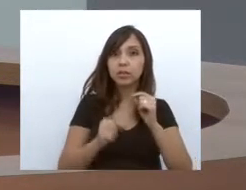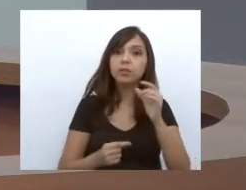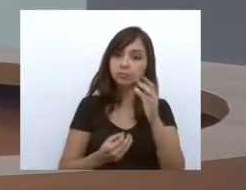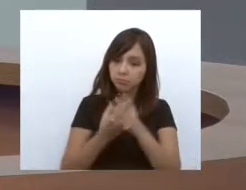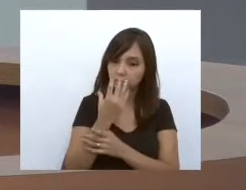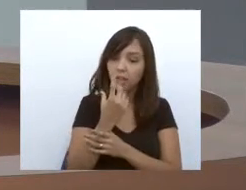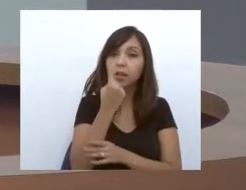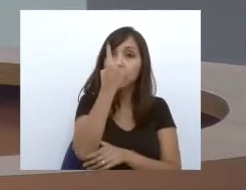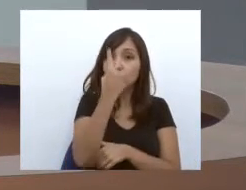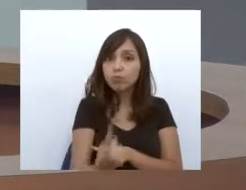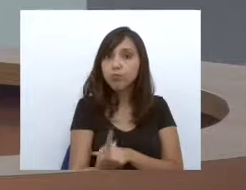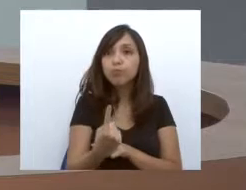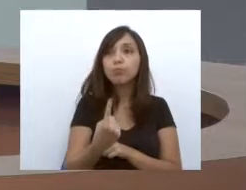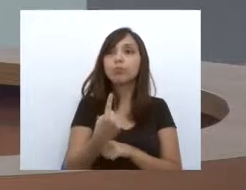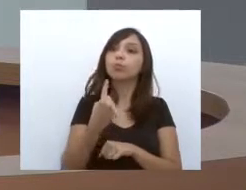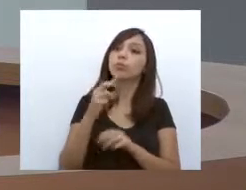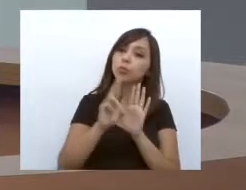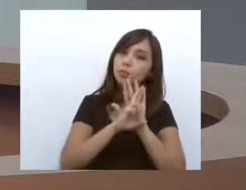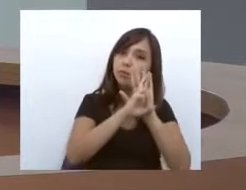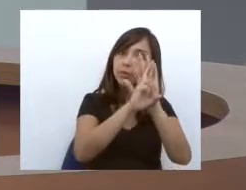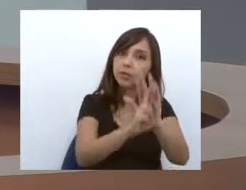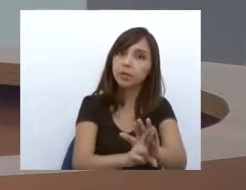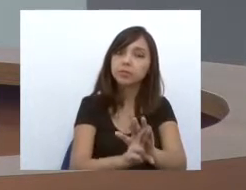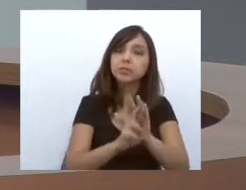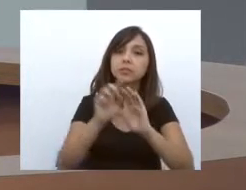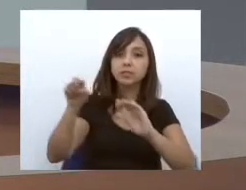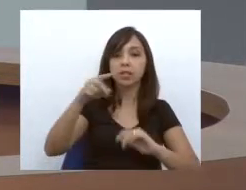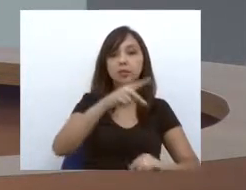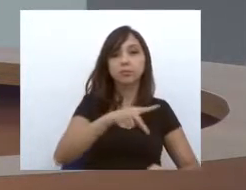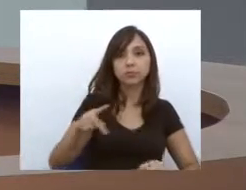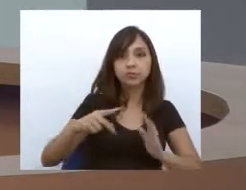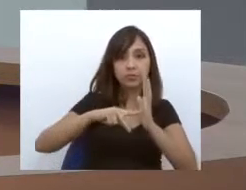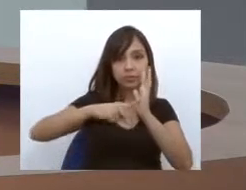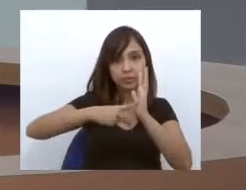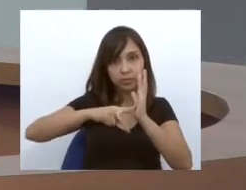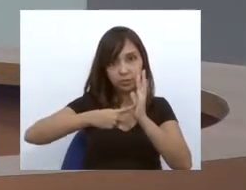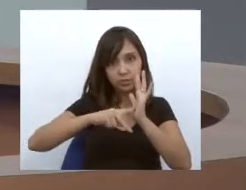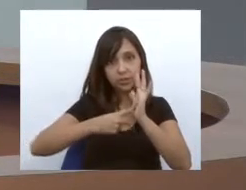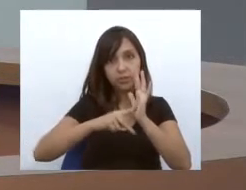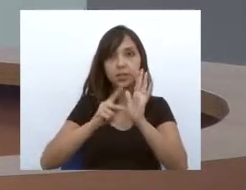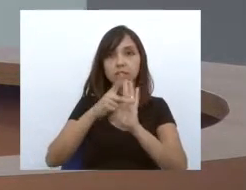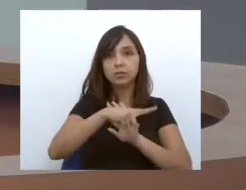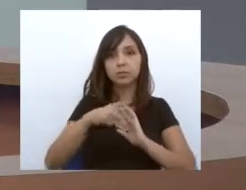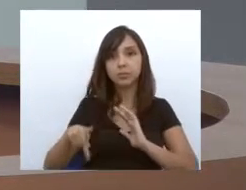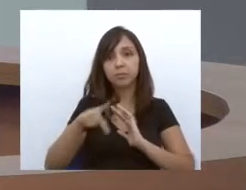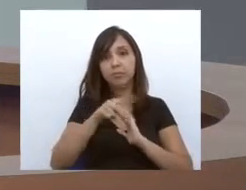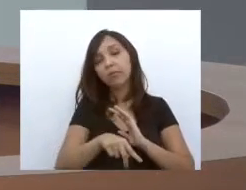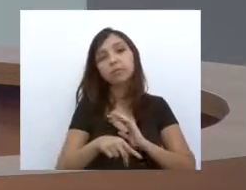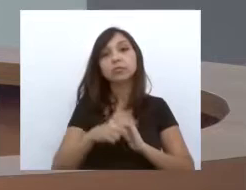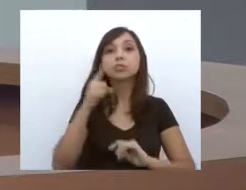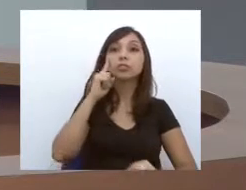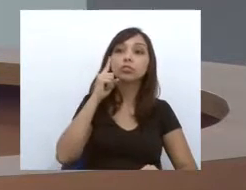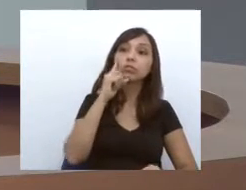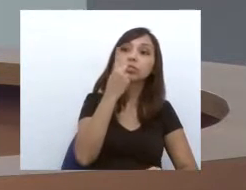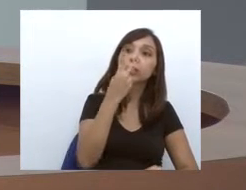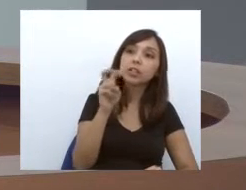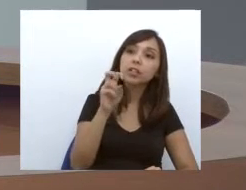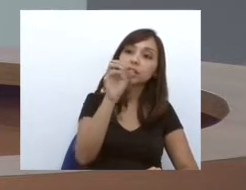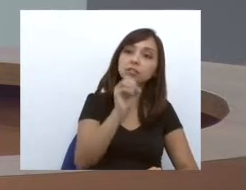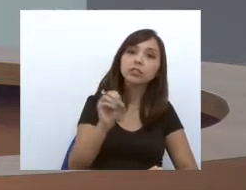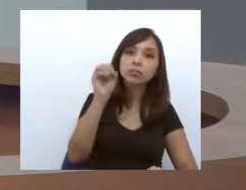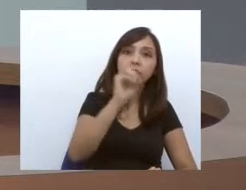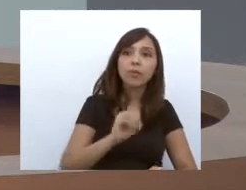um precedente para um representante do Sindicato dos Professores no dia 15 de